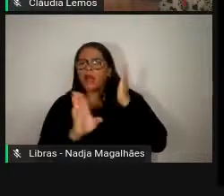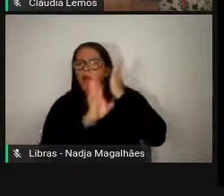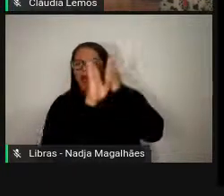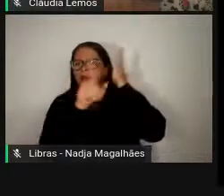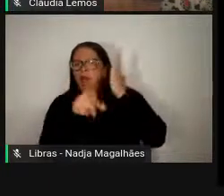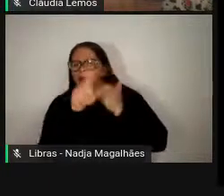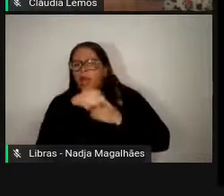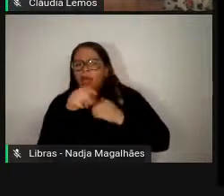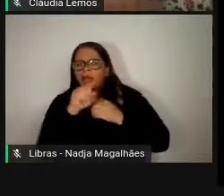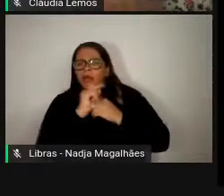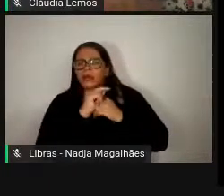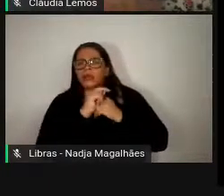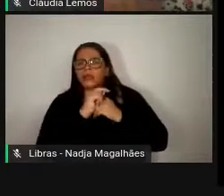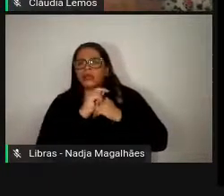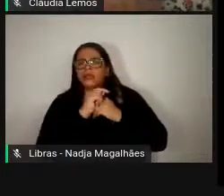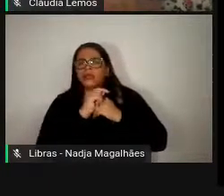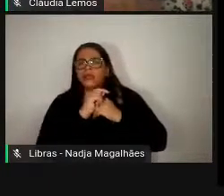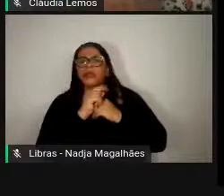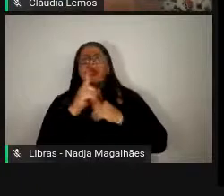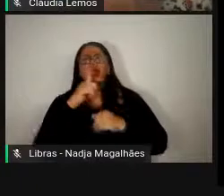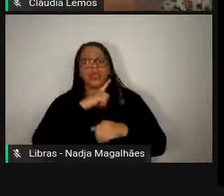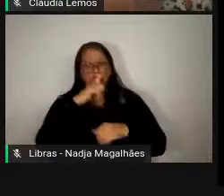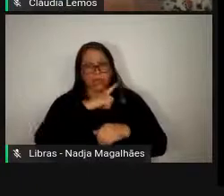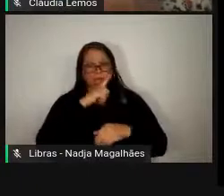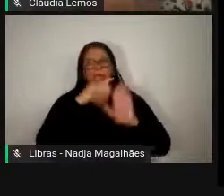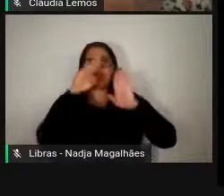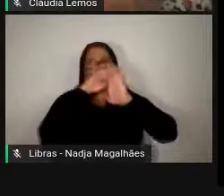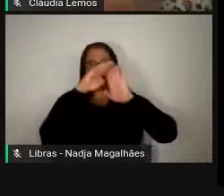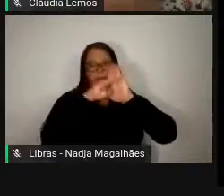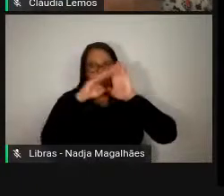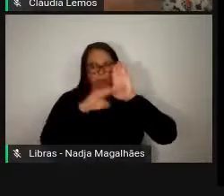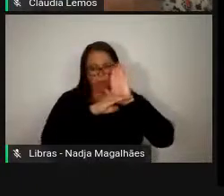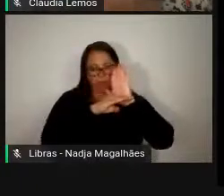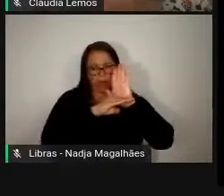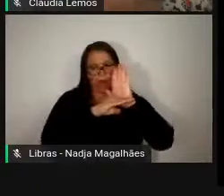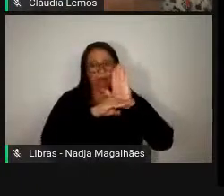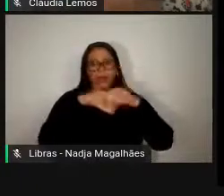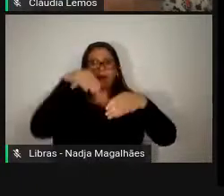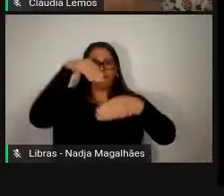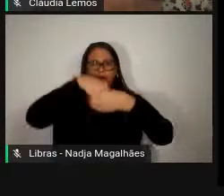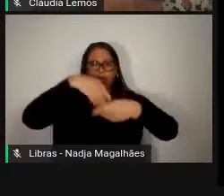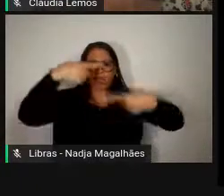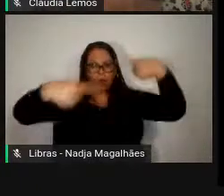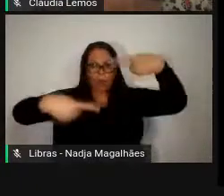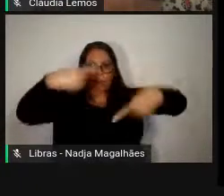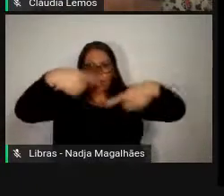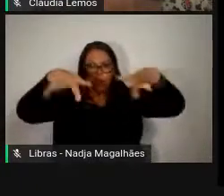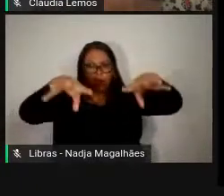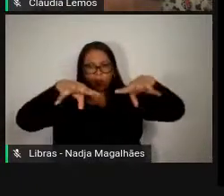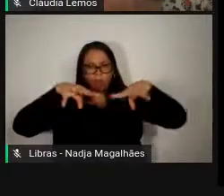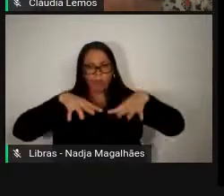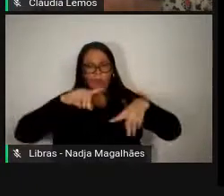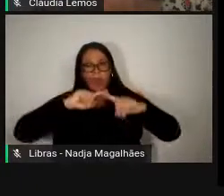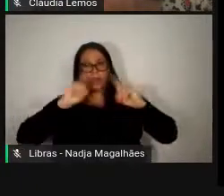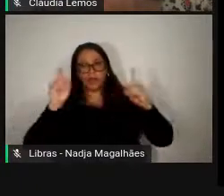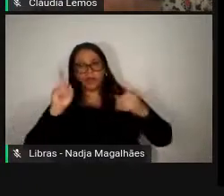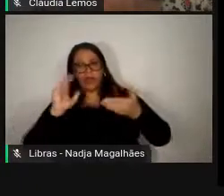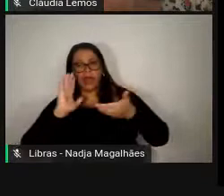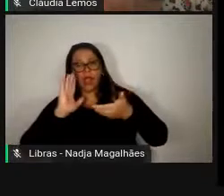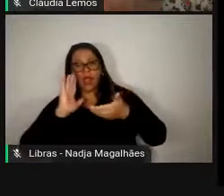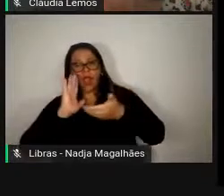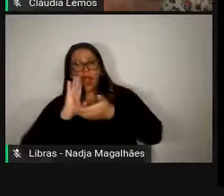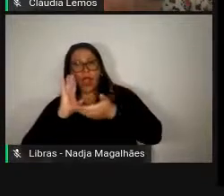congress.gov, né? Você tem lá a agenda do Congresso, da Câmara, e tem a agenda do Senado. Mas se você entrar na Câmara, você vai ver isso